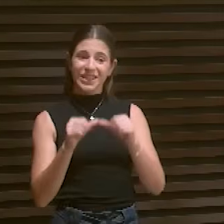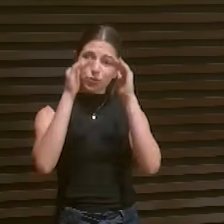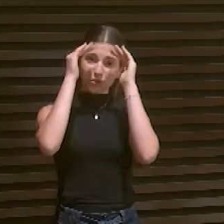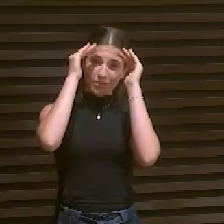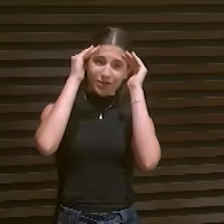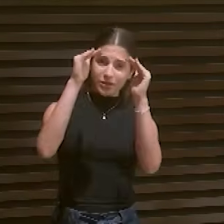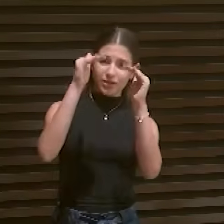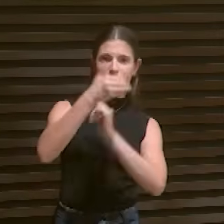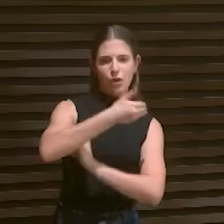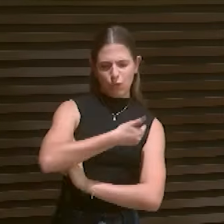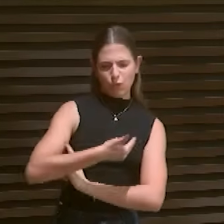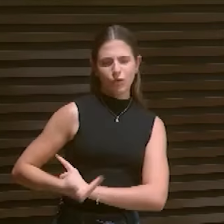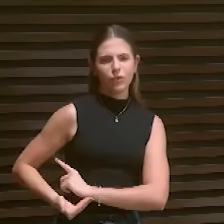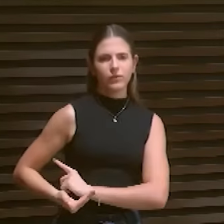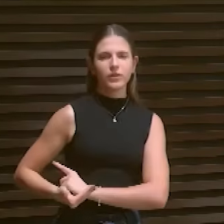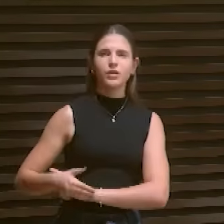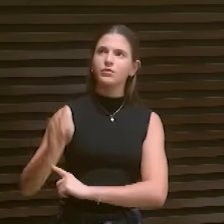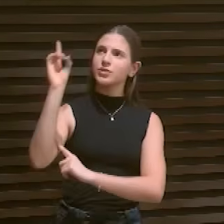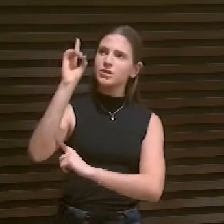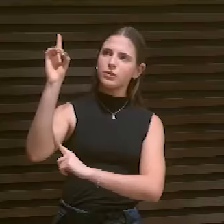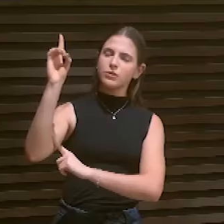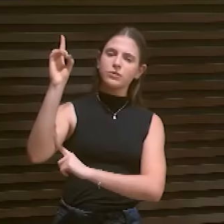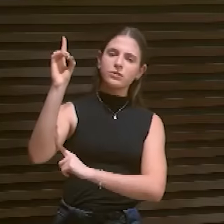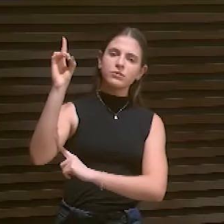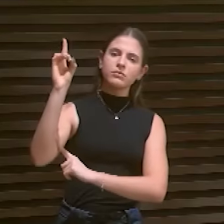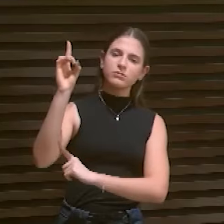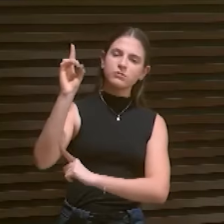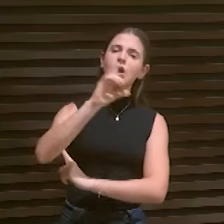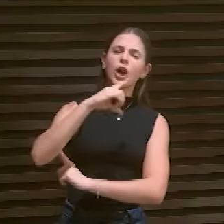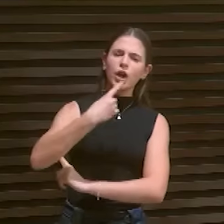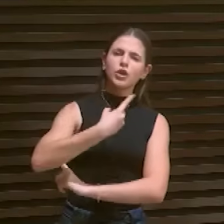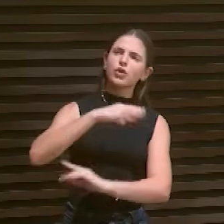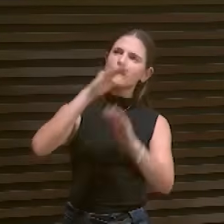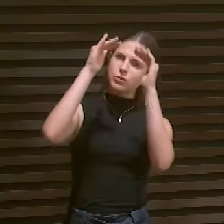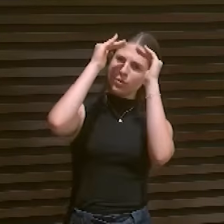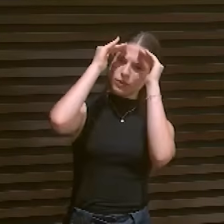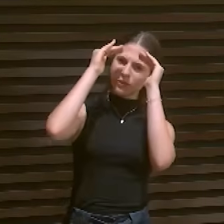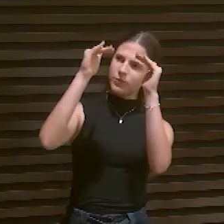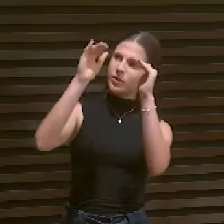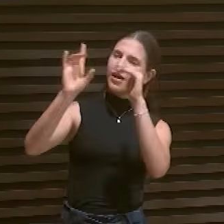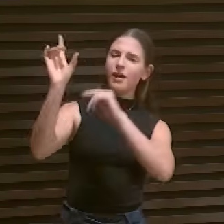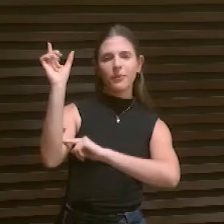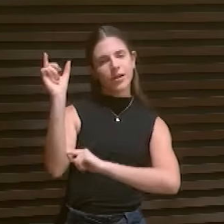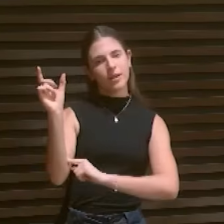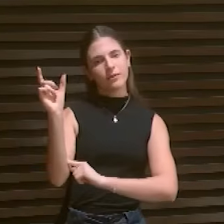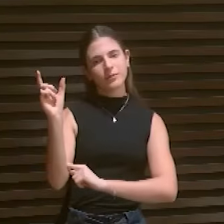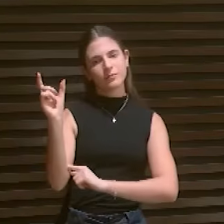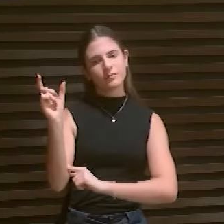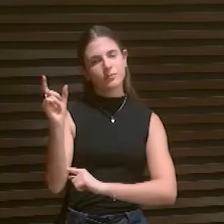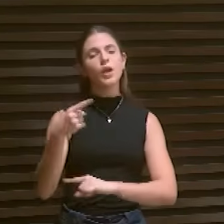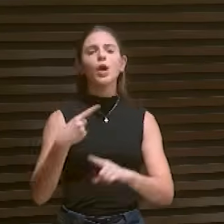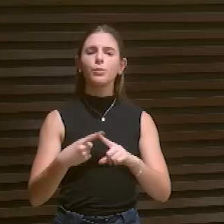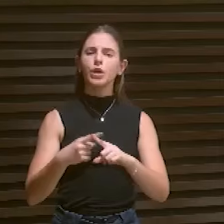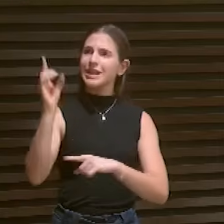ao governo de Deus? Estamos nos submetendo à palavra, porque Deus